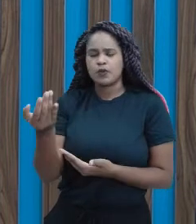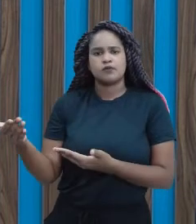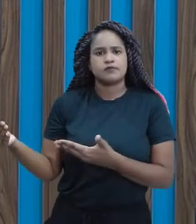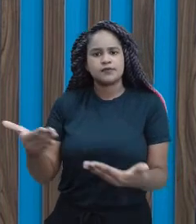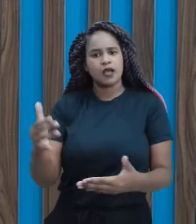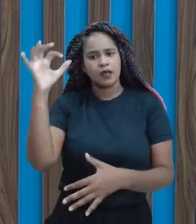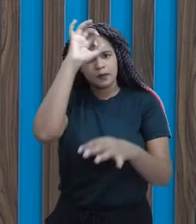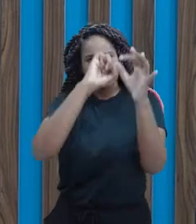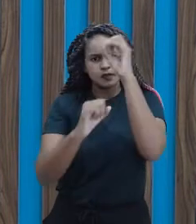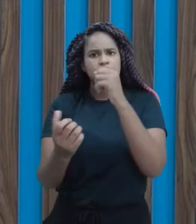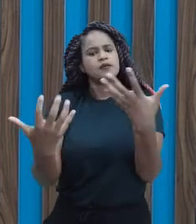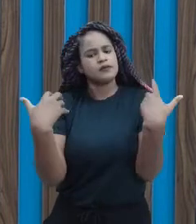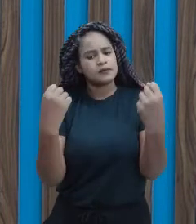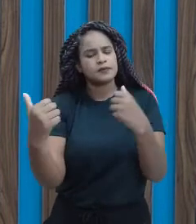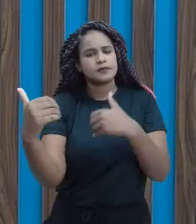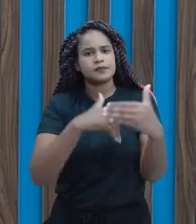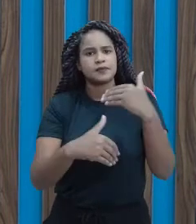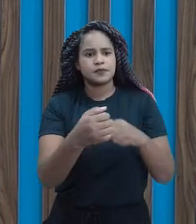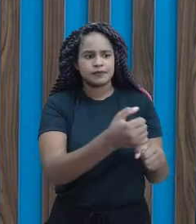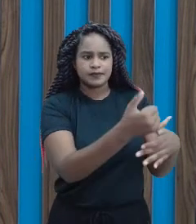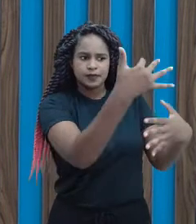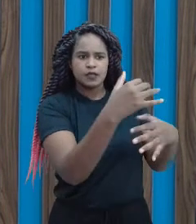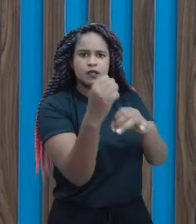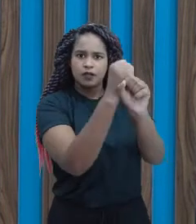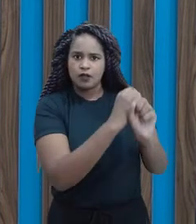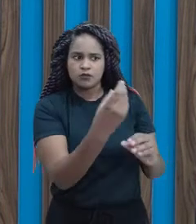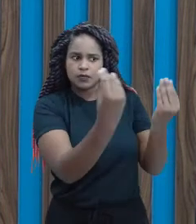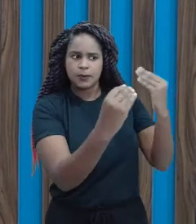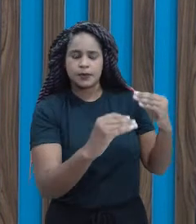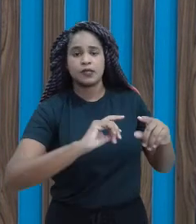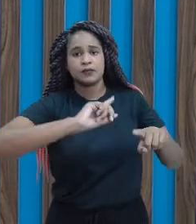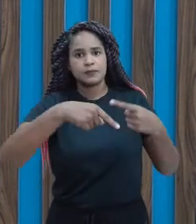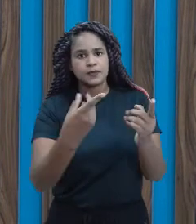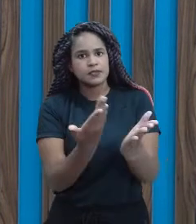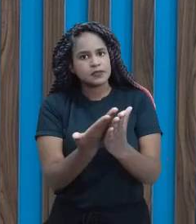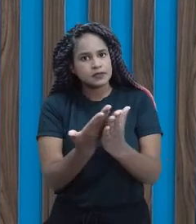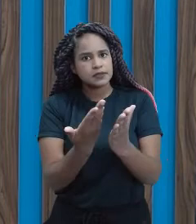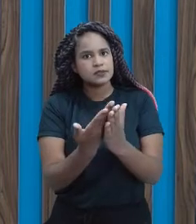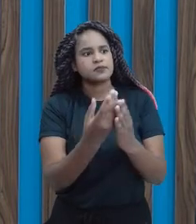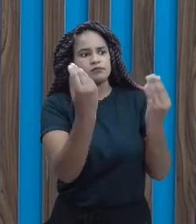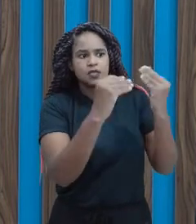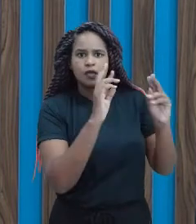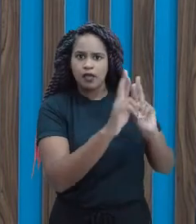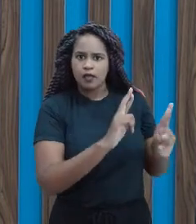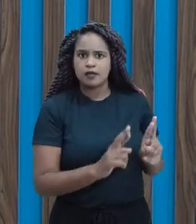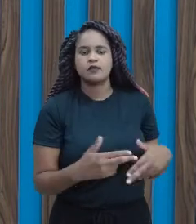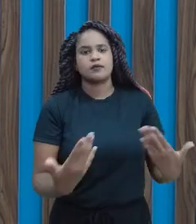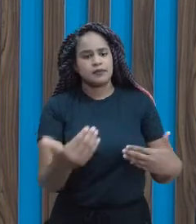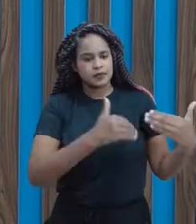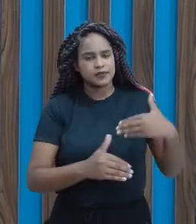aqui. E vamos participando, gente, do chat. Façam os cálculos aí na próxima aula, né? Entregue aí os resultados. Vamos